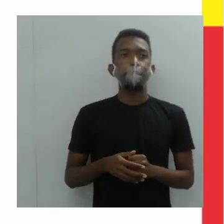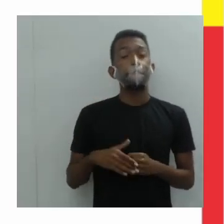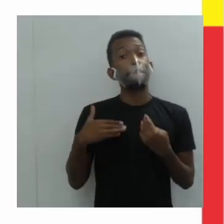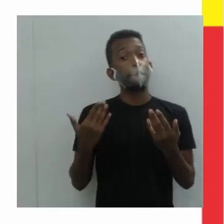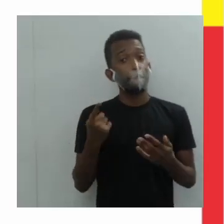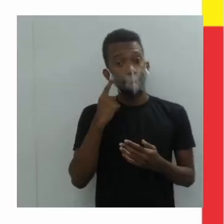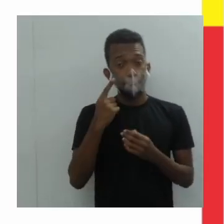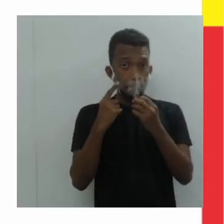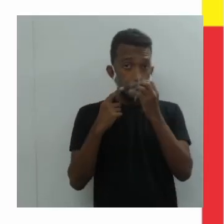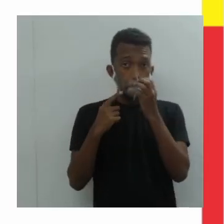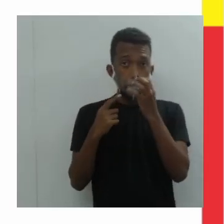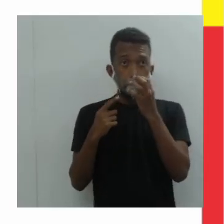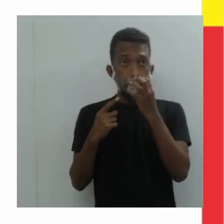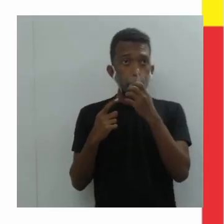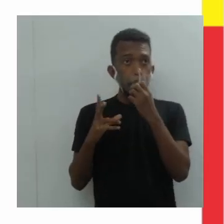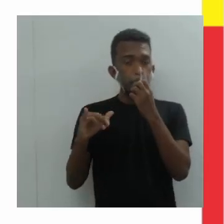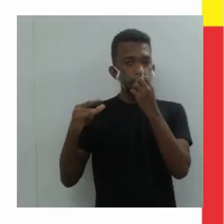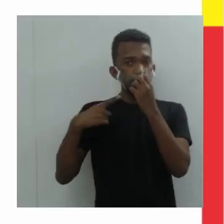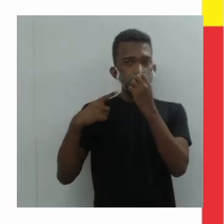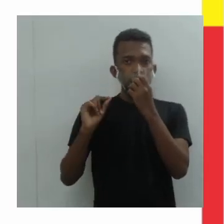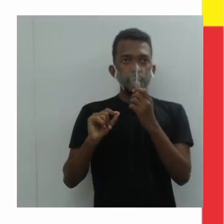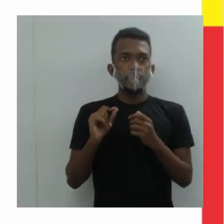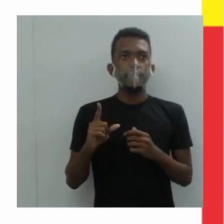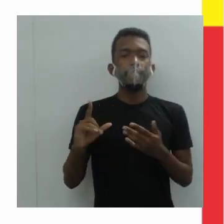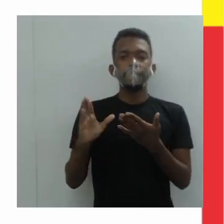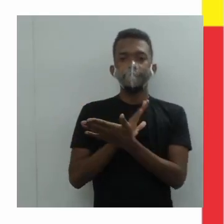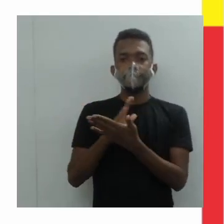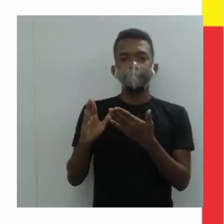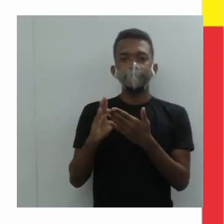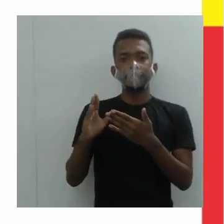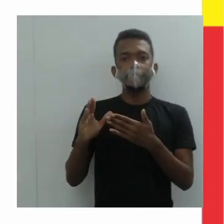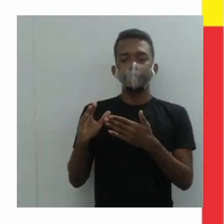gente vai ter aí uma estimativa de alguns órgãos